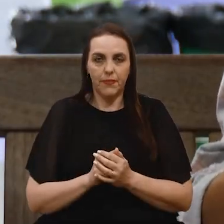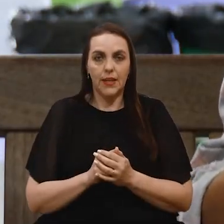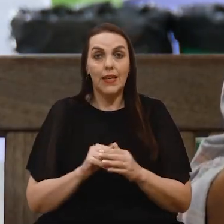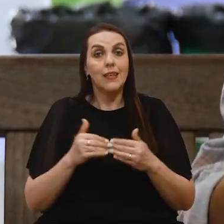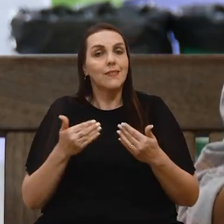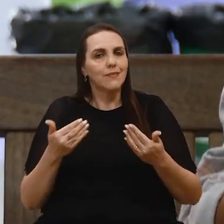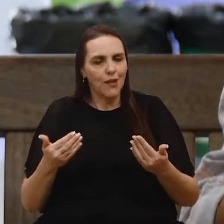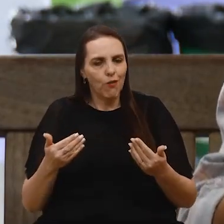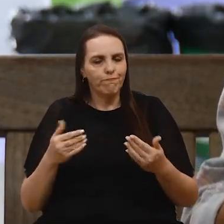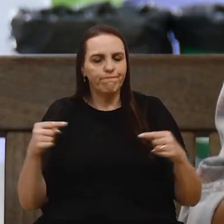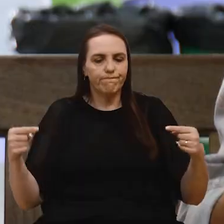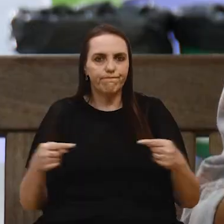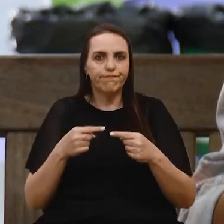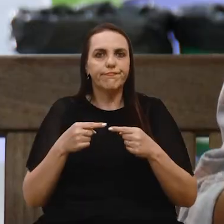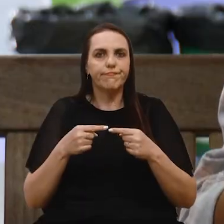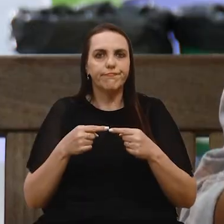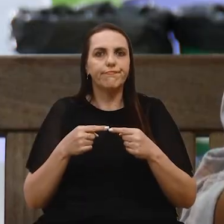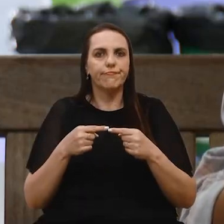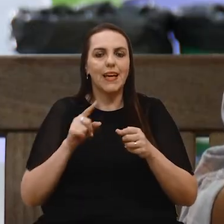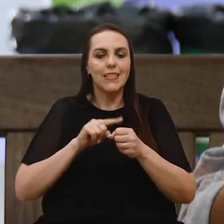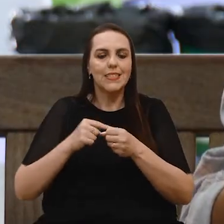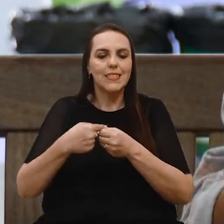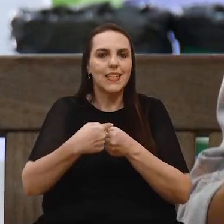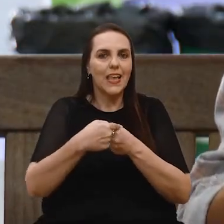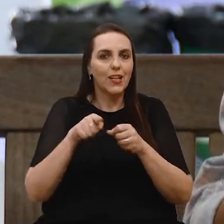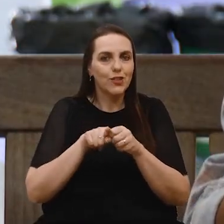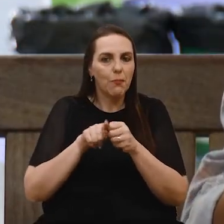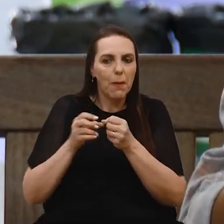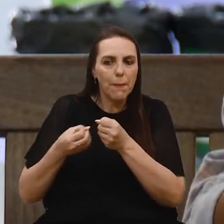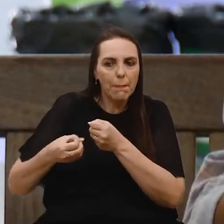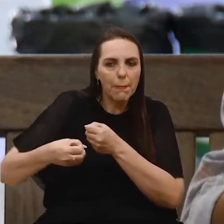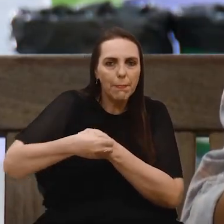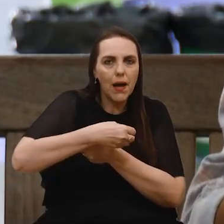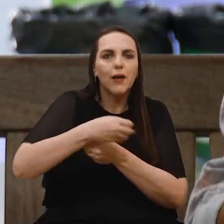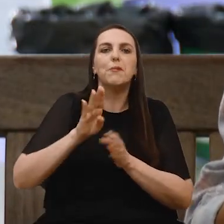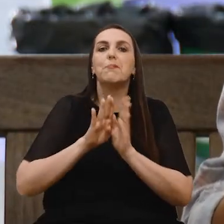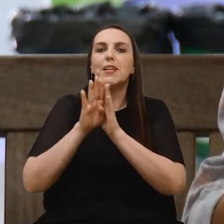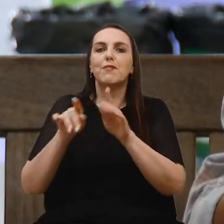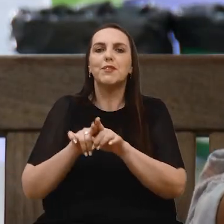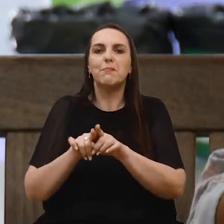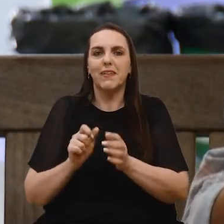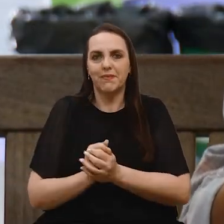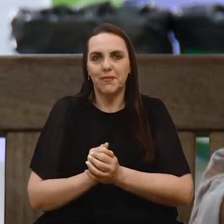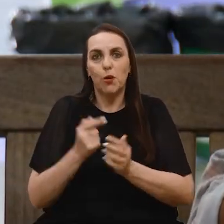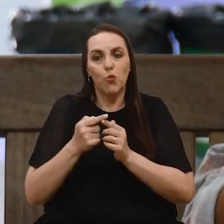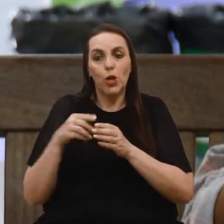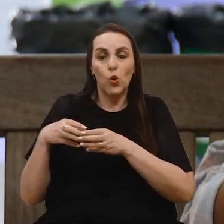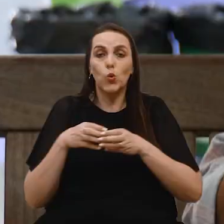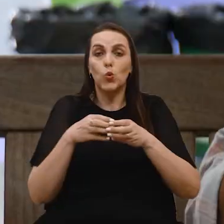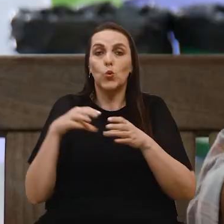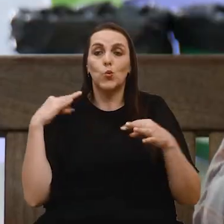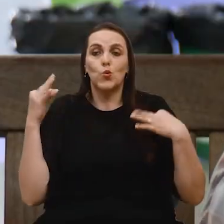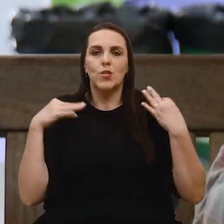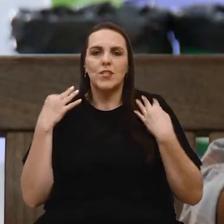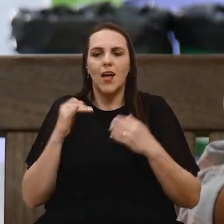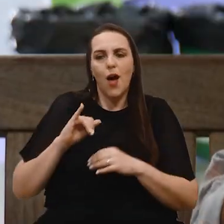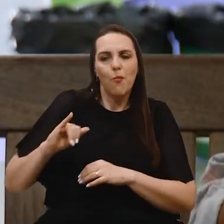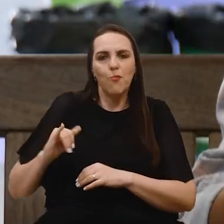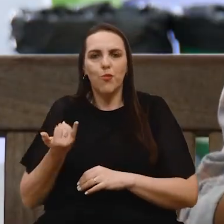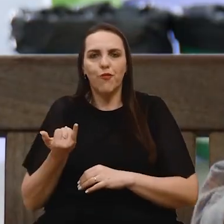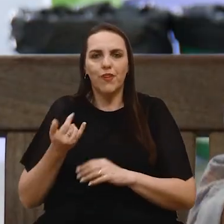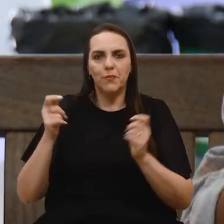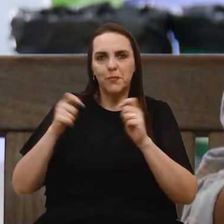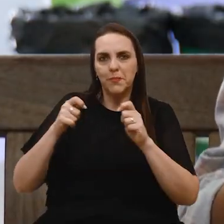E aí, nesse sentido, os municípios limítrofes também se beneficiam, porque esse turista acaba também tendo